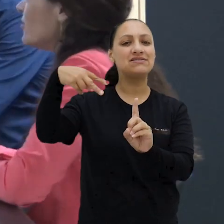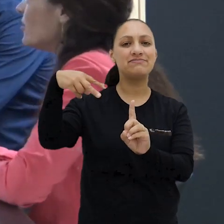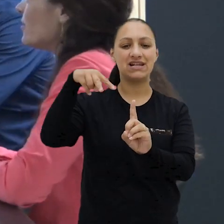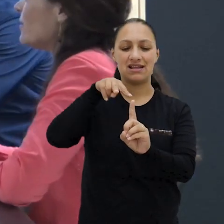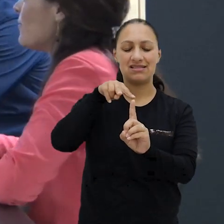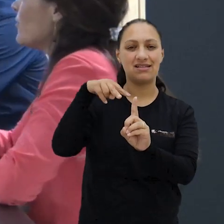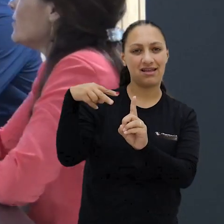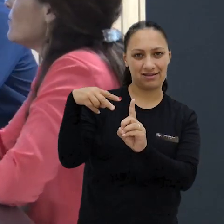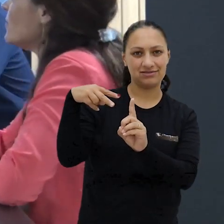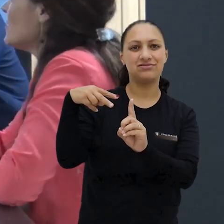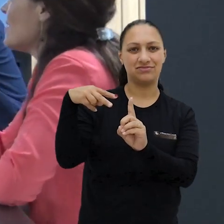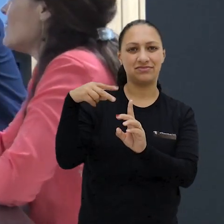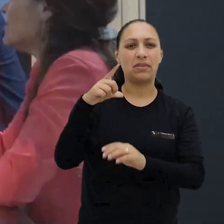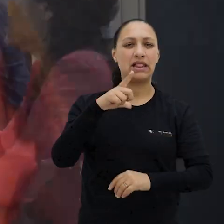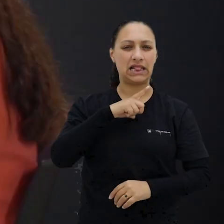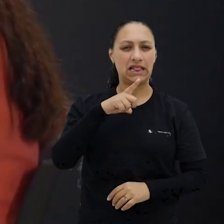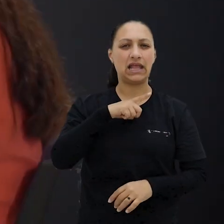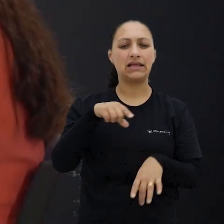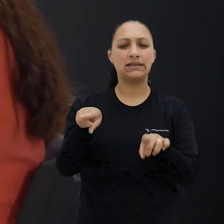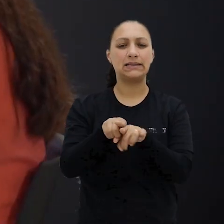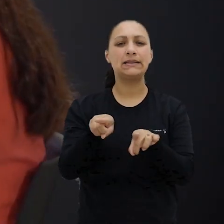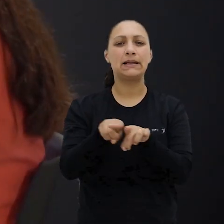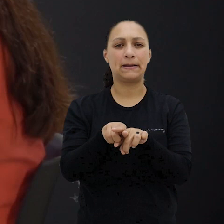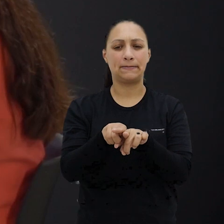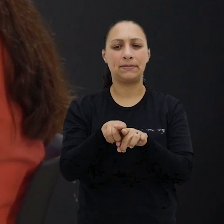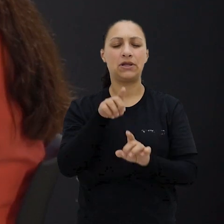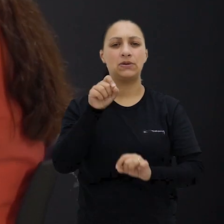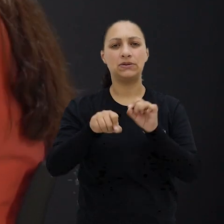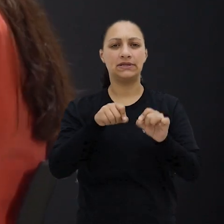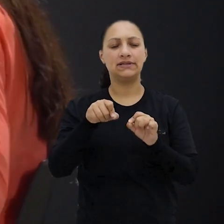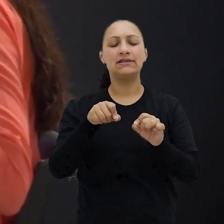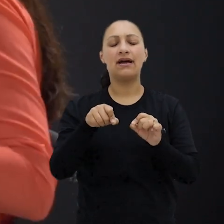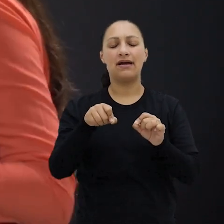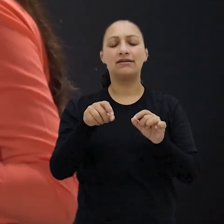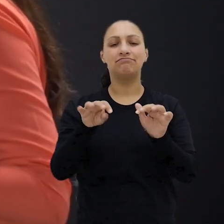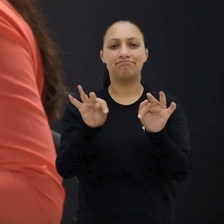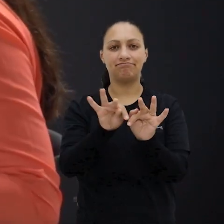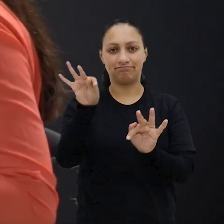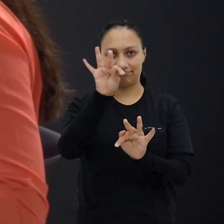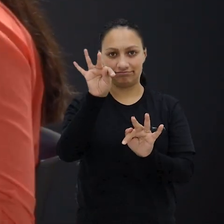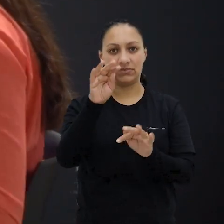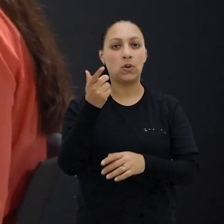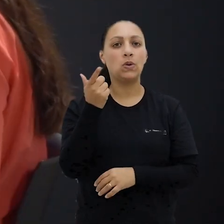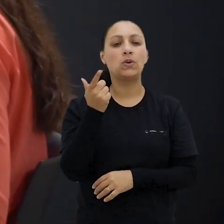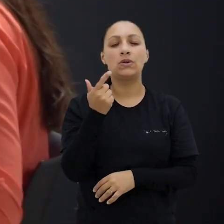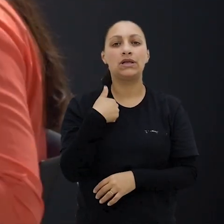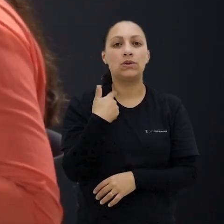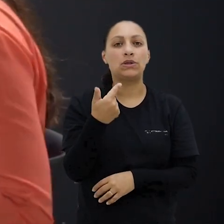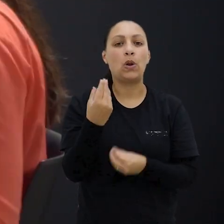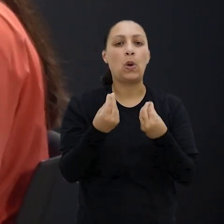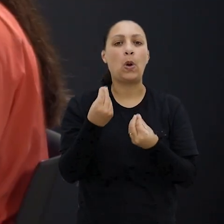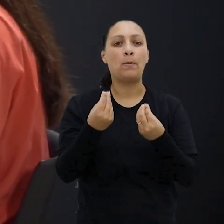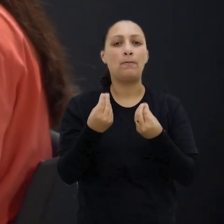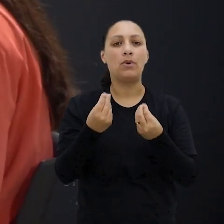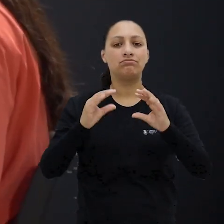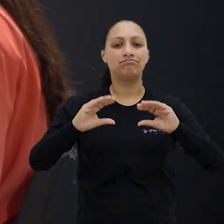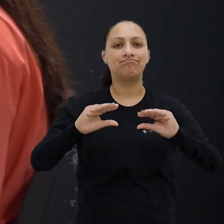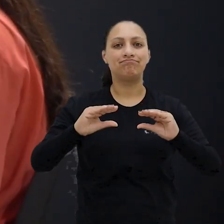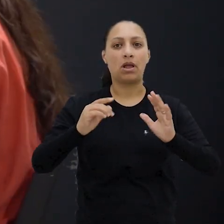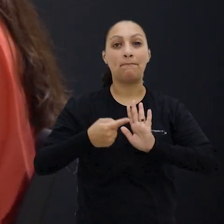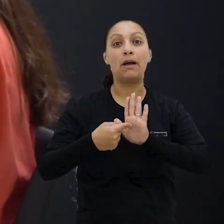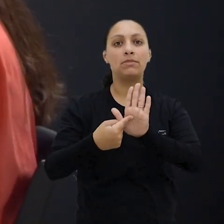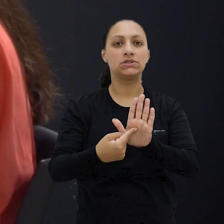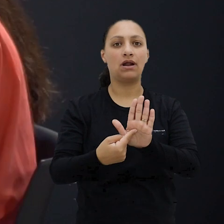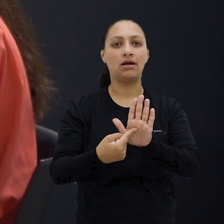visibilidade, e a gente tem muita coisa que é intangível do Fevale Tech Park, mas que a gente gostaria de mostrar. Então, por exemplo, esse podcast que a gente